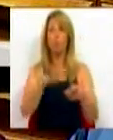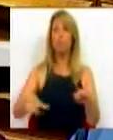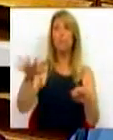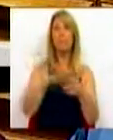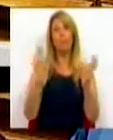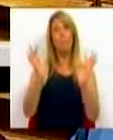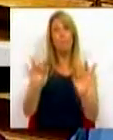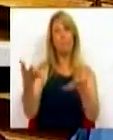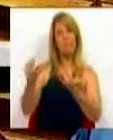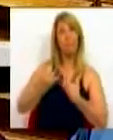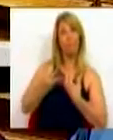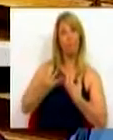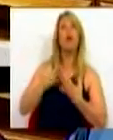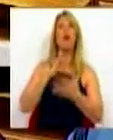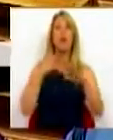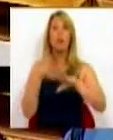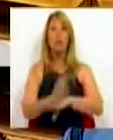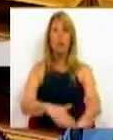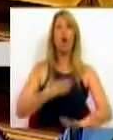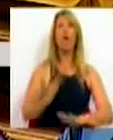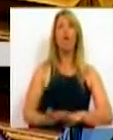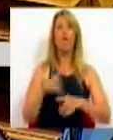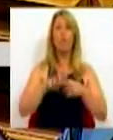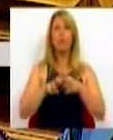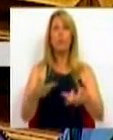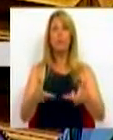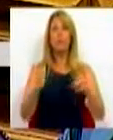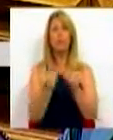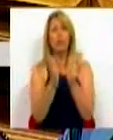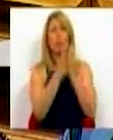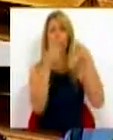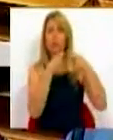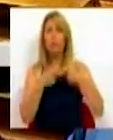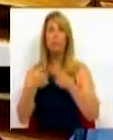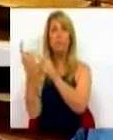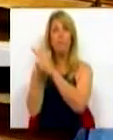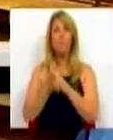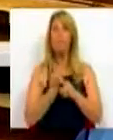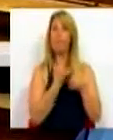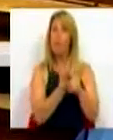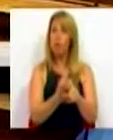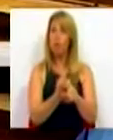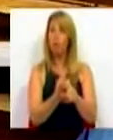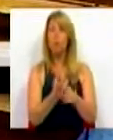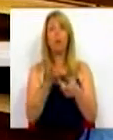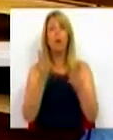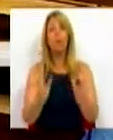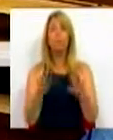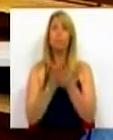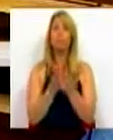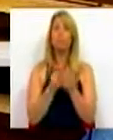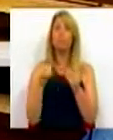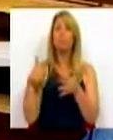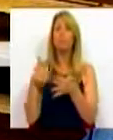dependência, através do reforço do número de vagas em todas as suas tipologias, da desmaterialização do processo de